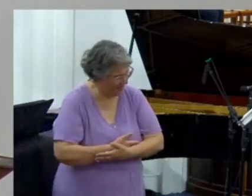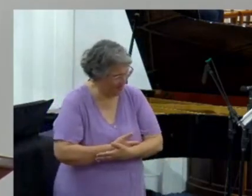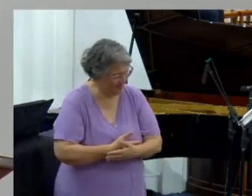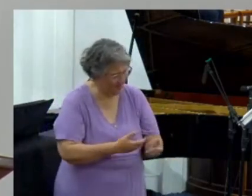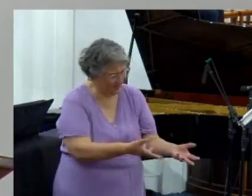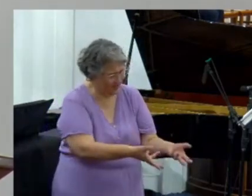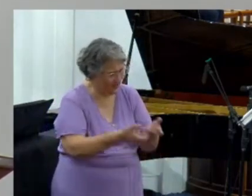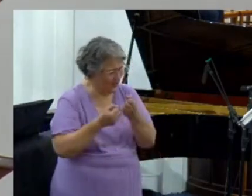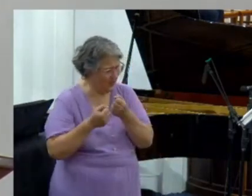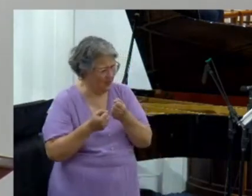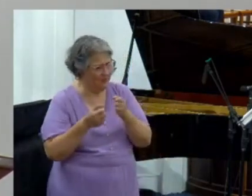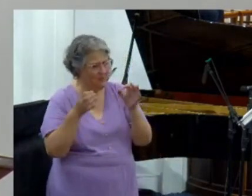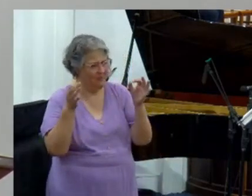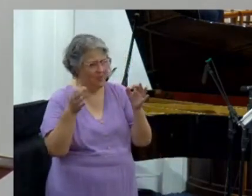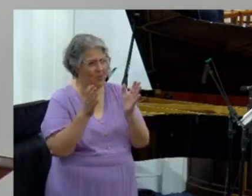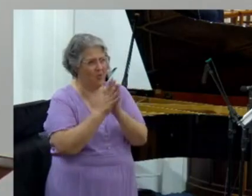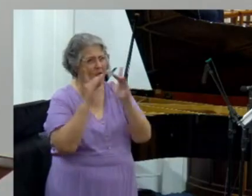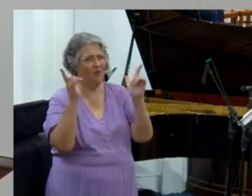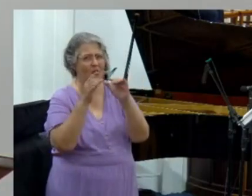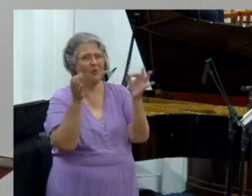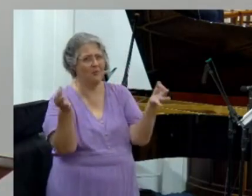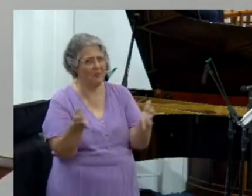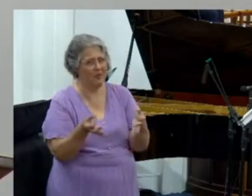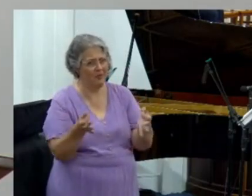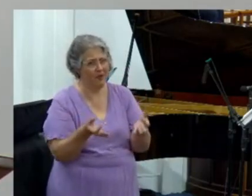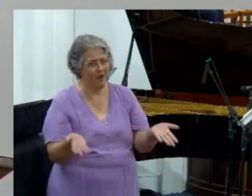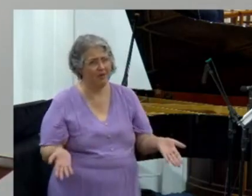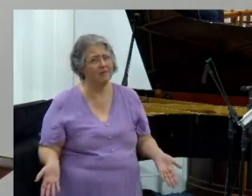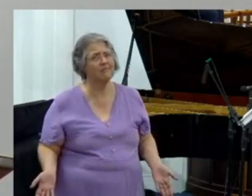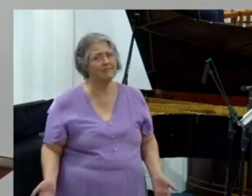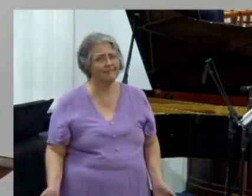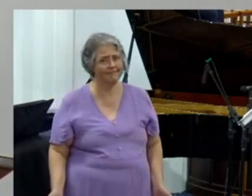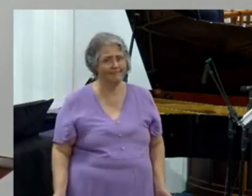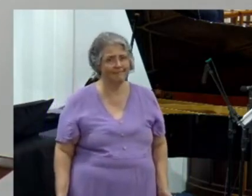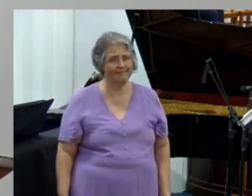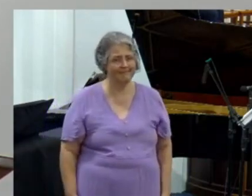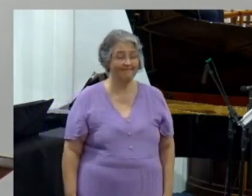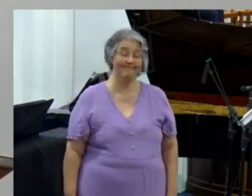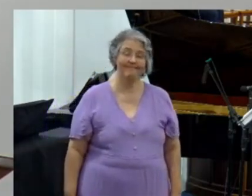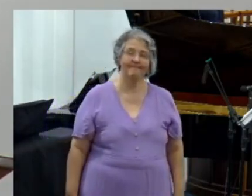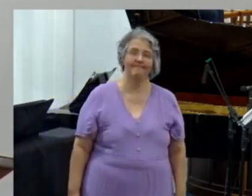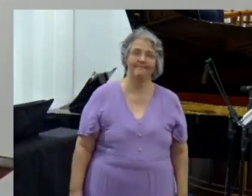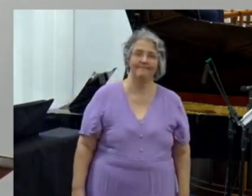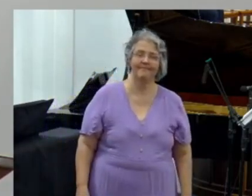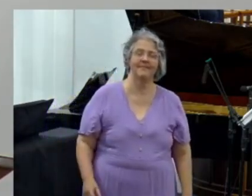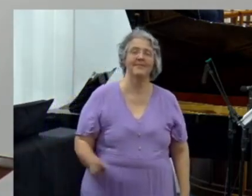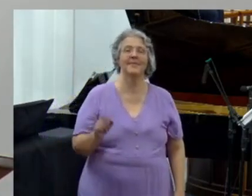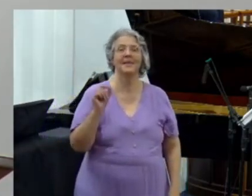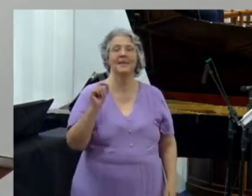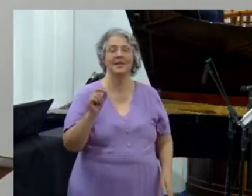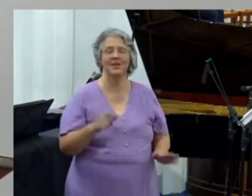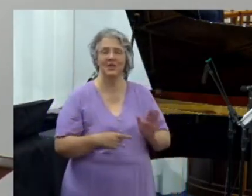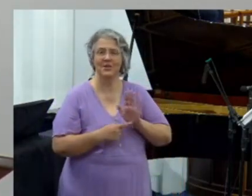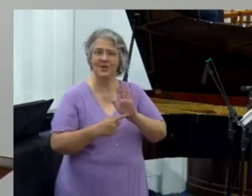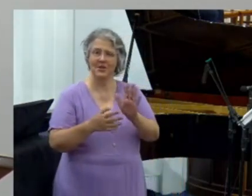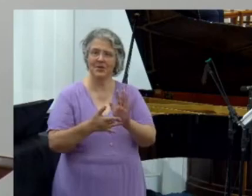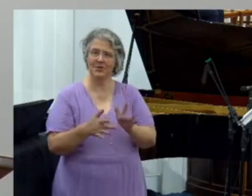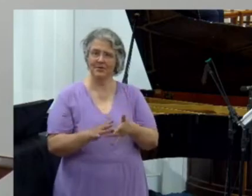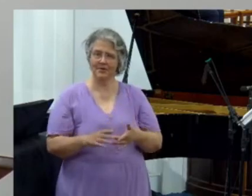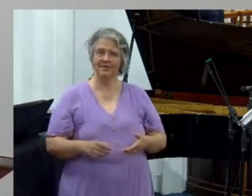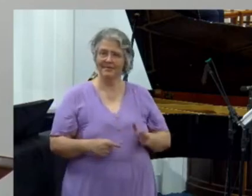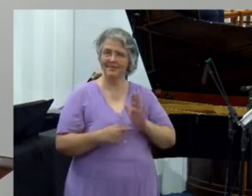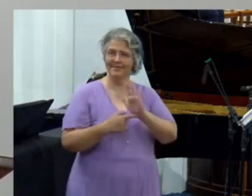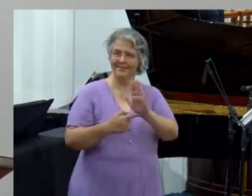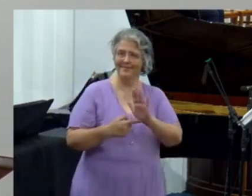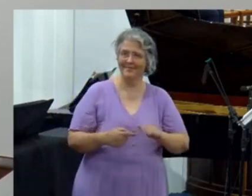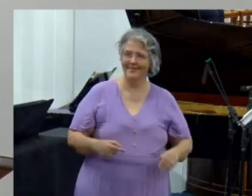louvor? Cristo está aplicando a Ele mesmo algo que lá no Salmo 8, isso era de